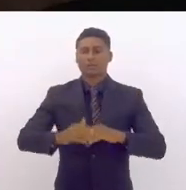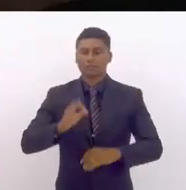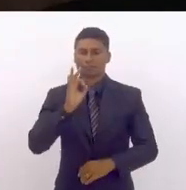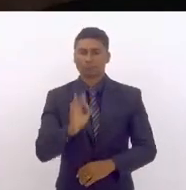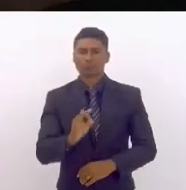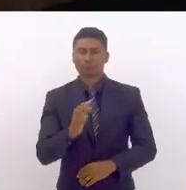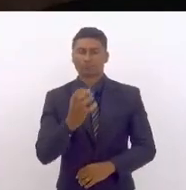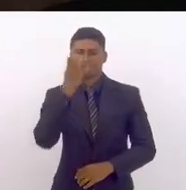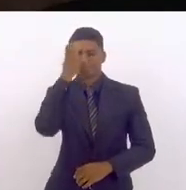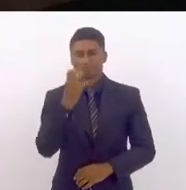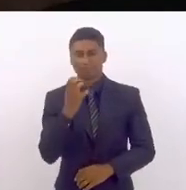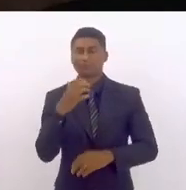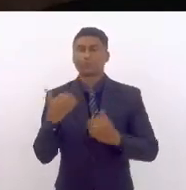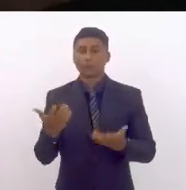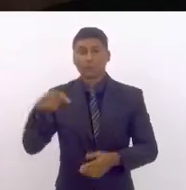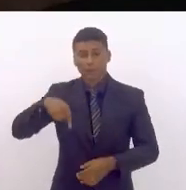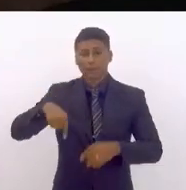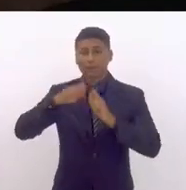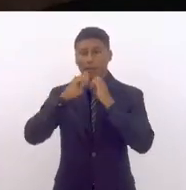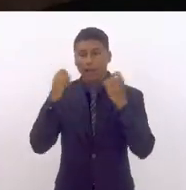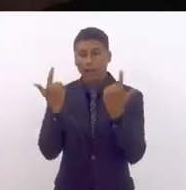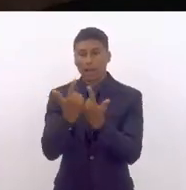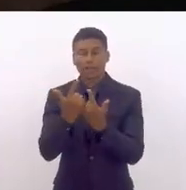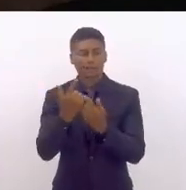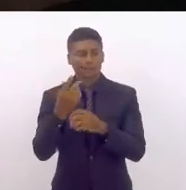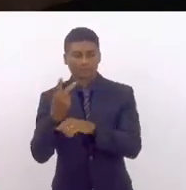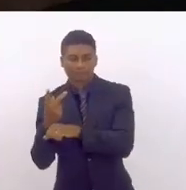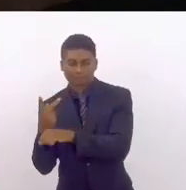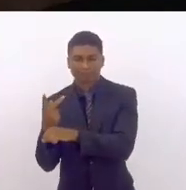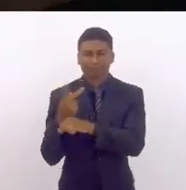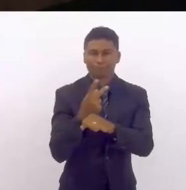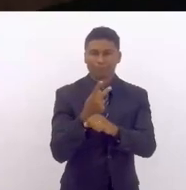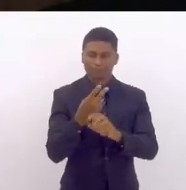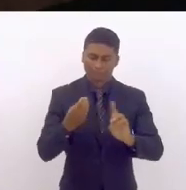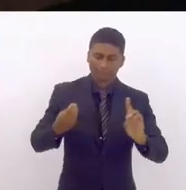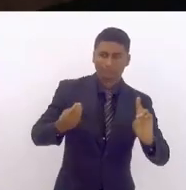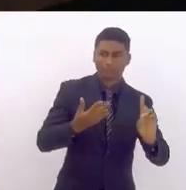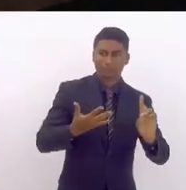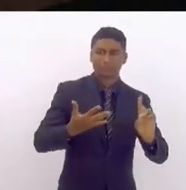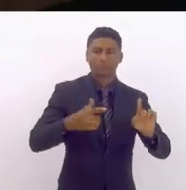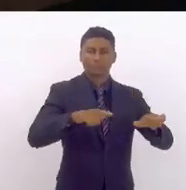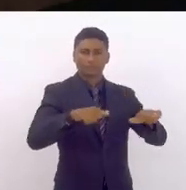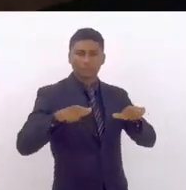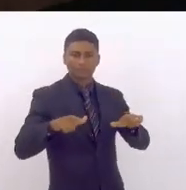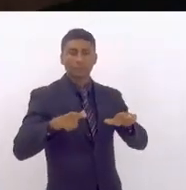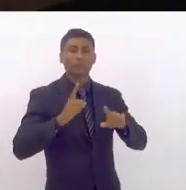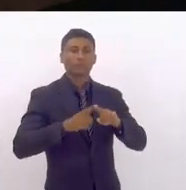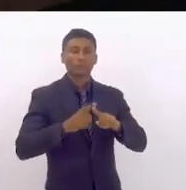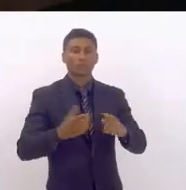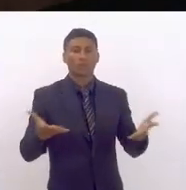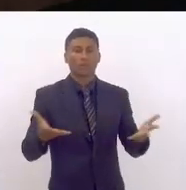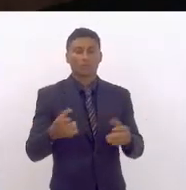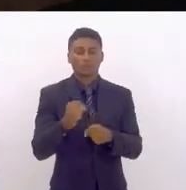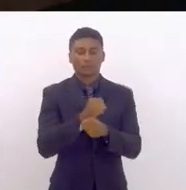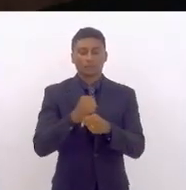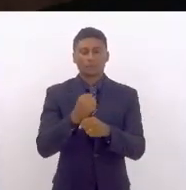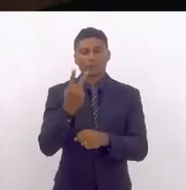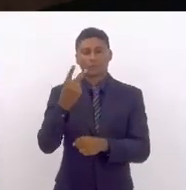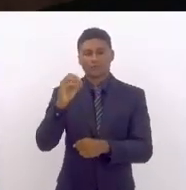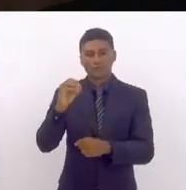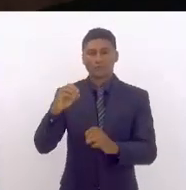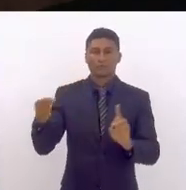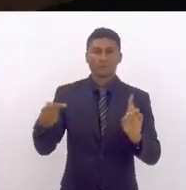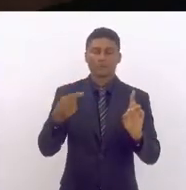esse é um reconhecimento dessa casa mais que importante, em especial pelos 20 anos da sua